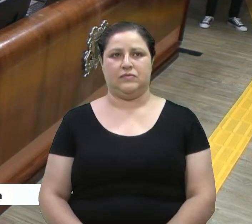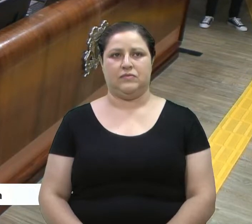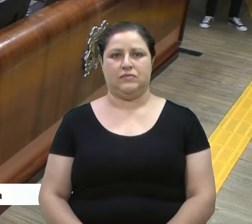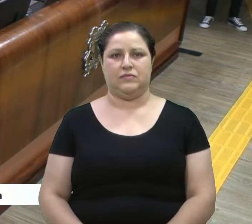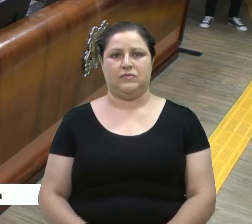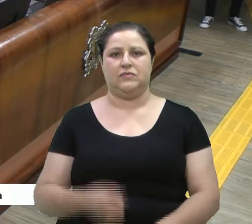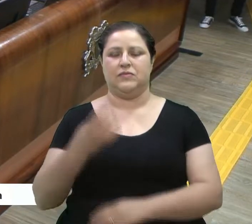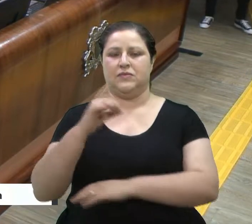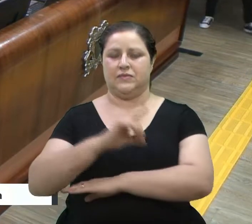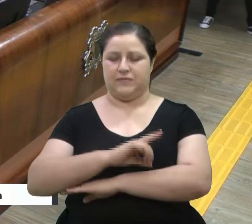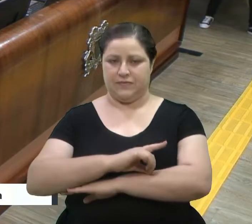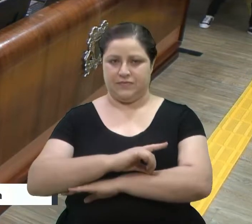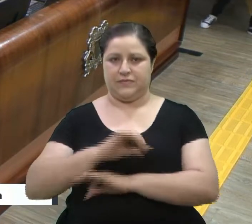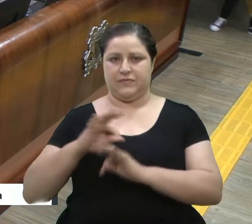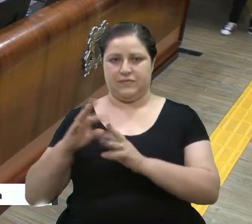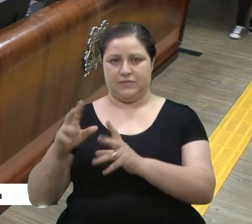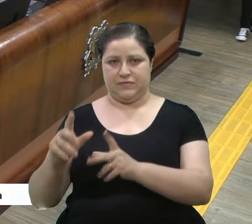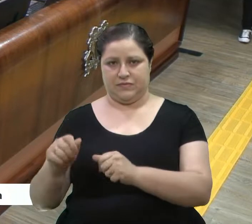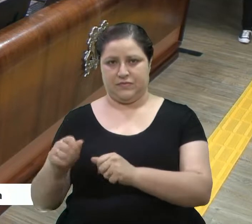Bom dia a todos, bom dia, presidente.